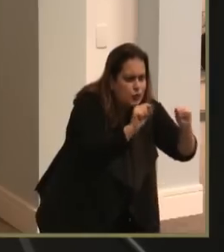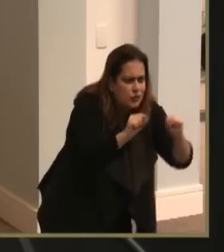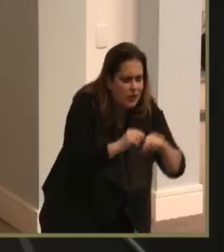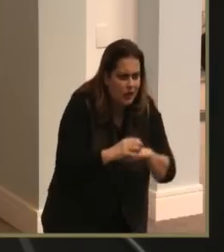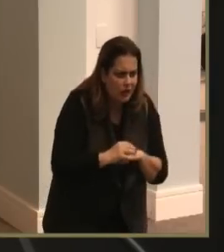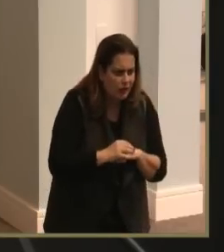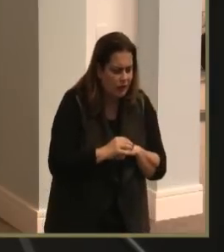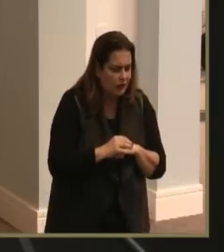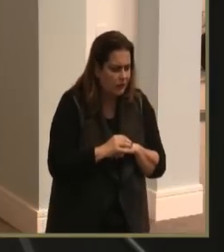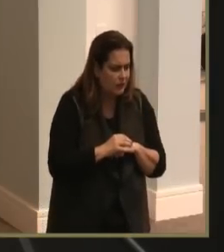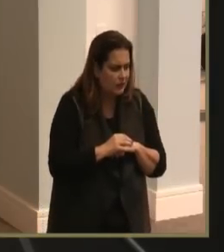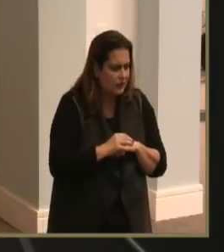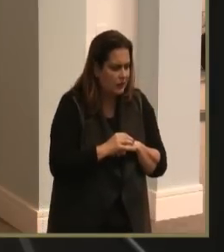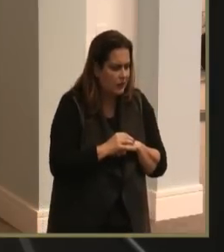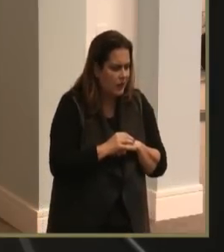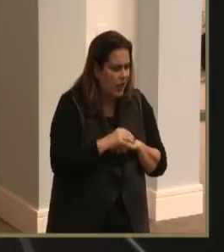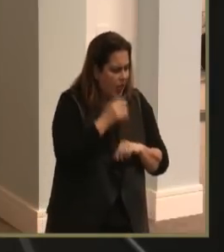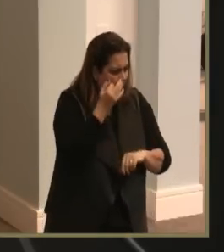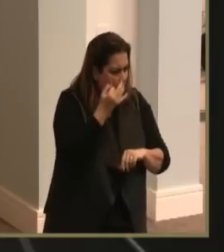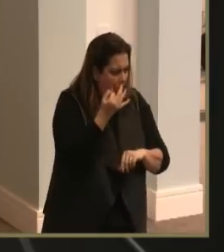Bonita, com muitas facilidades.